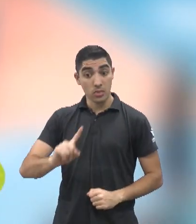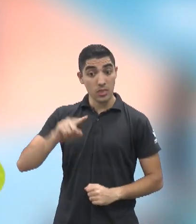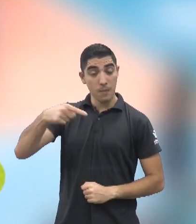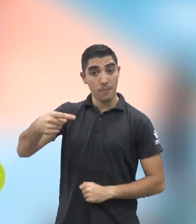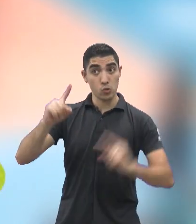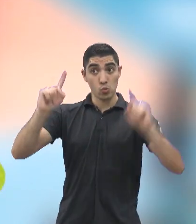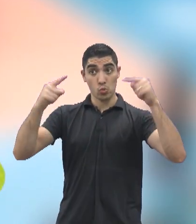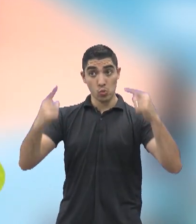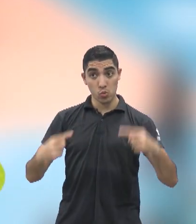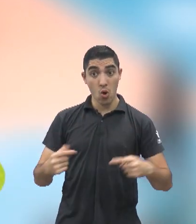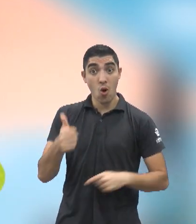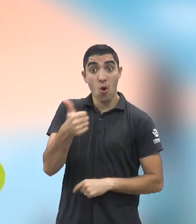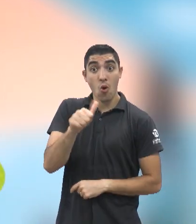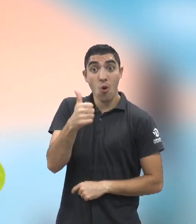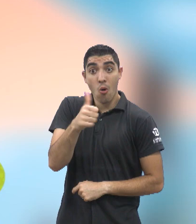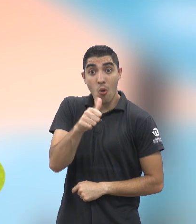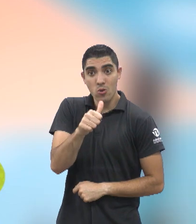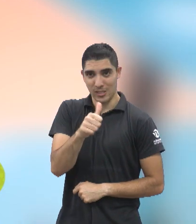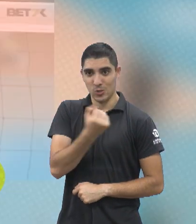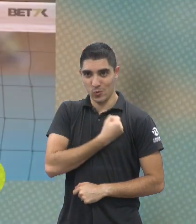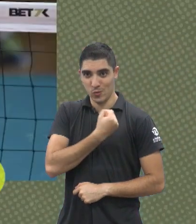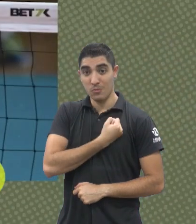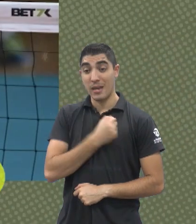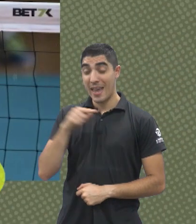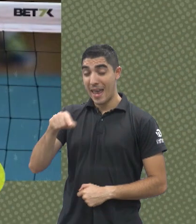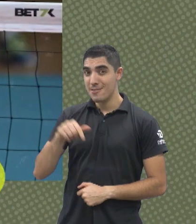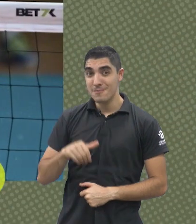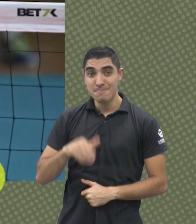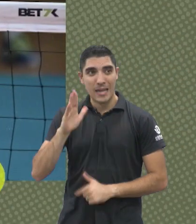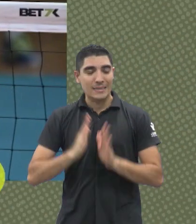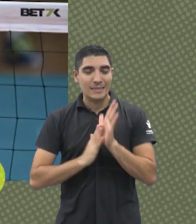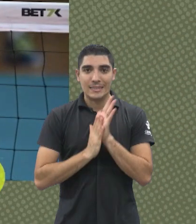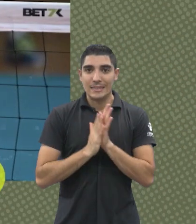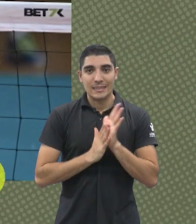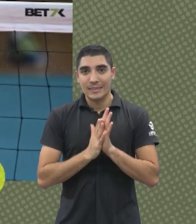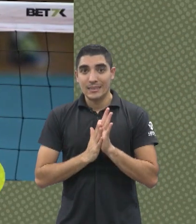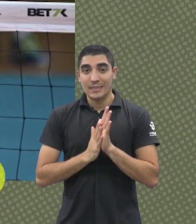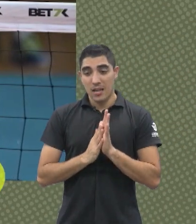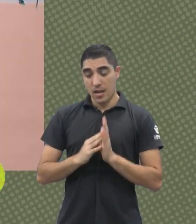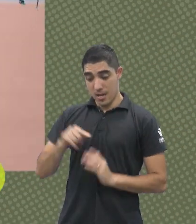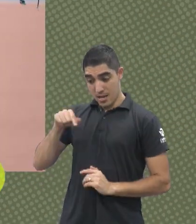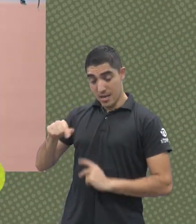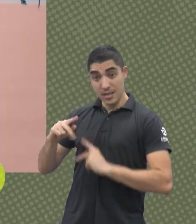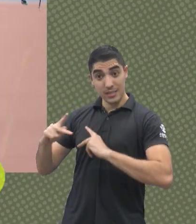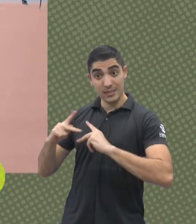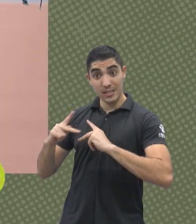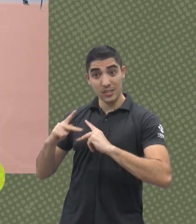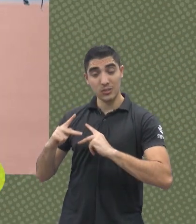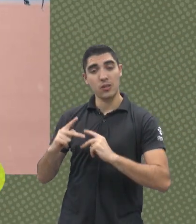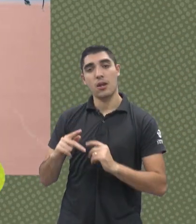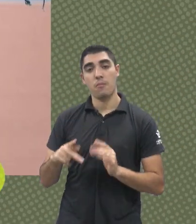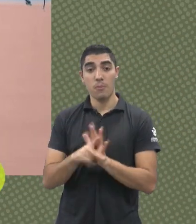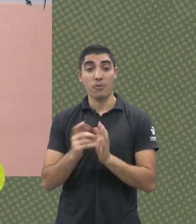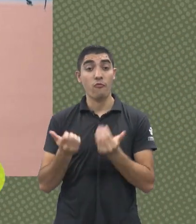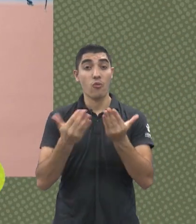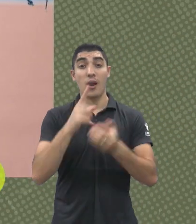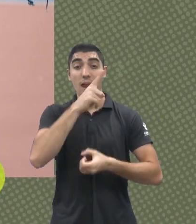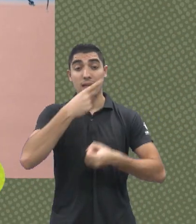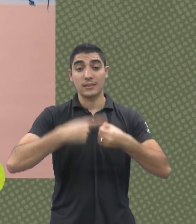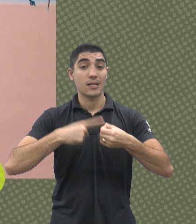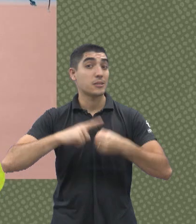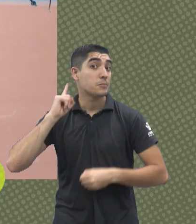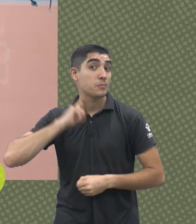jogo mais aguardado da competição até aquele momento. O líder São José iria até Contagem, em Minas Gerais, para